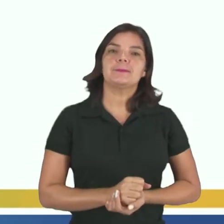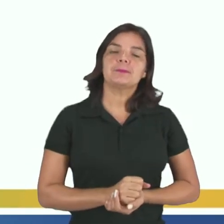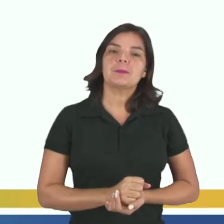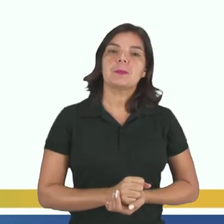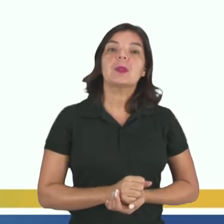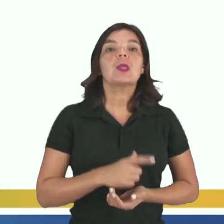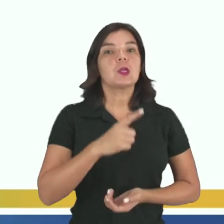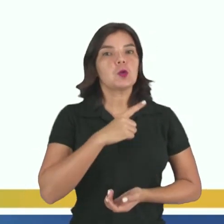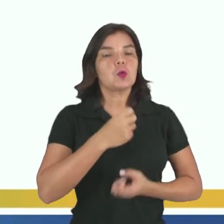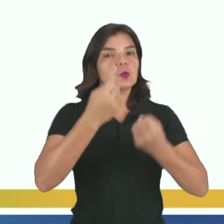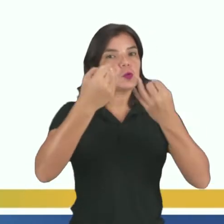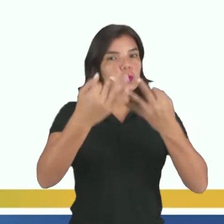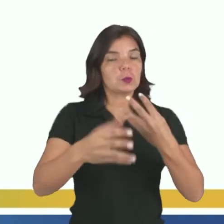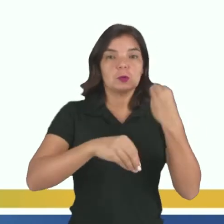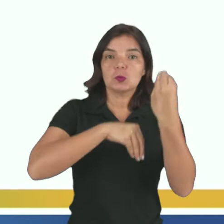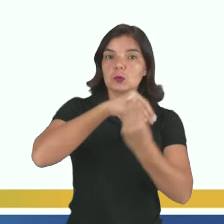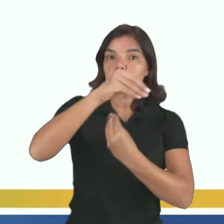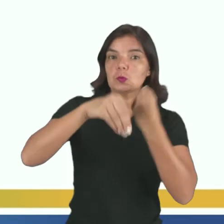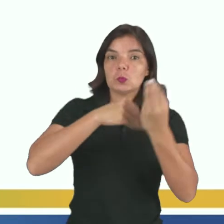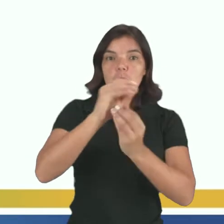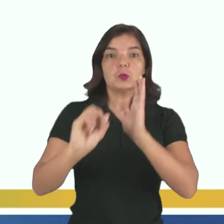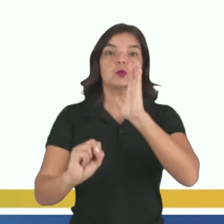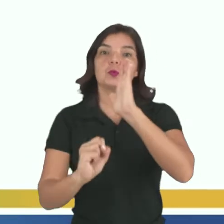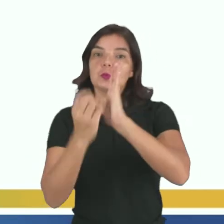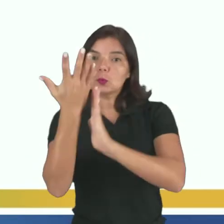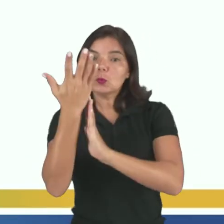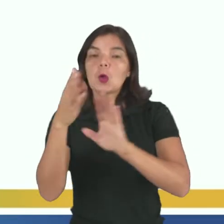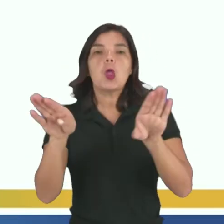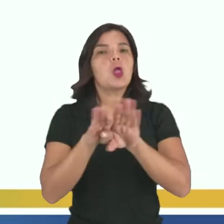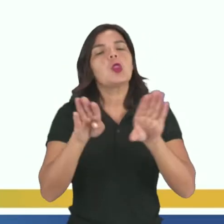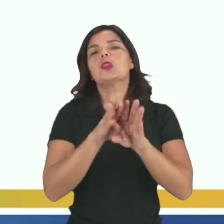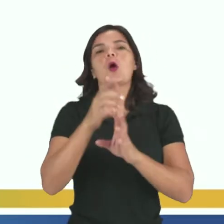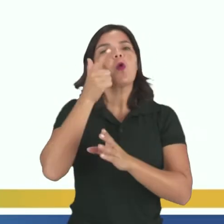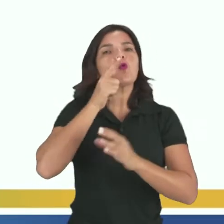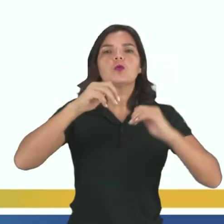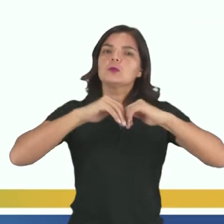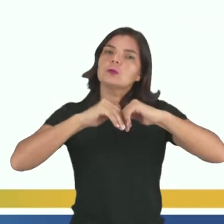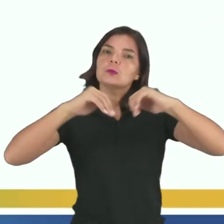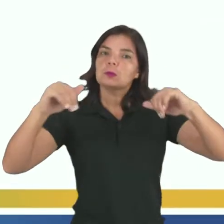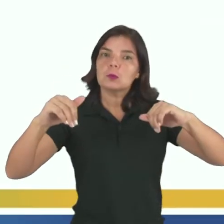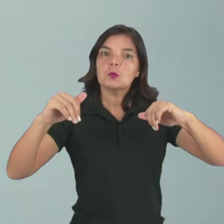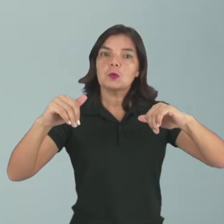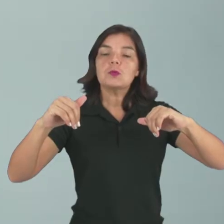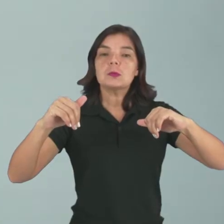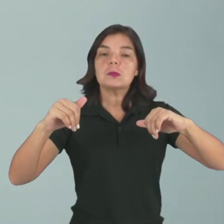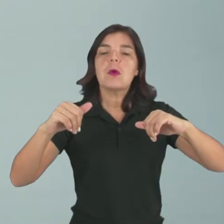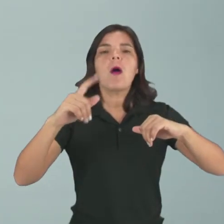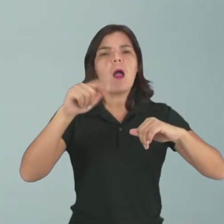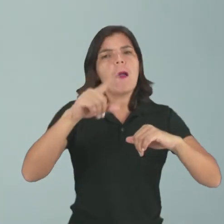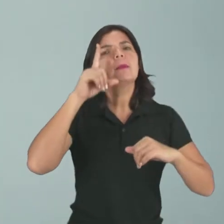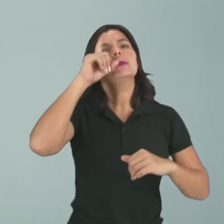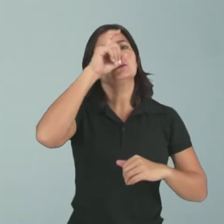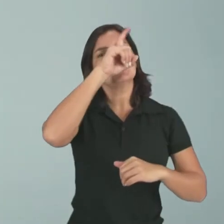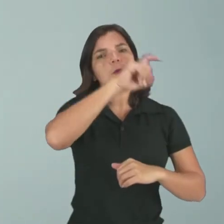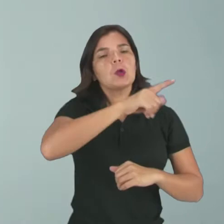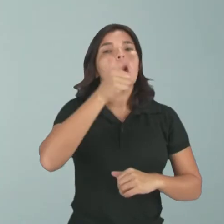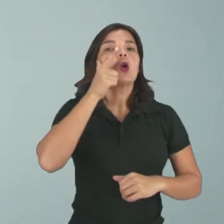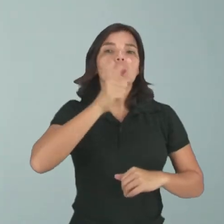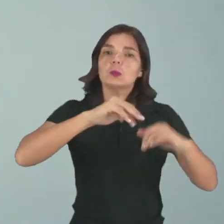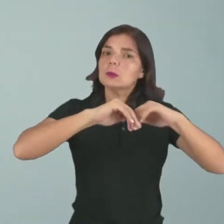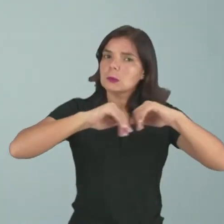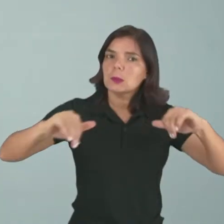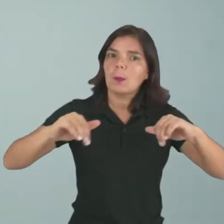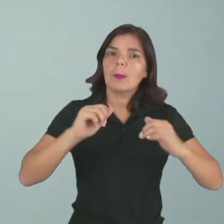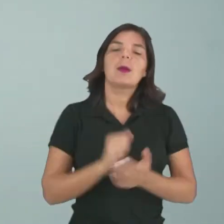E aqui, quando eu falo das misturas homogênicas, eu também não consigo separar por métodos físicos, é muito mais difícil eu conseguir essa